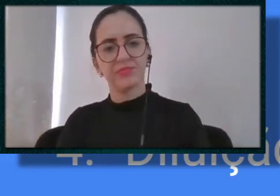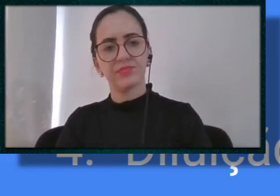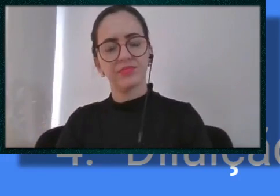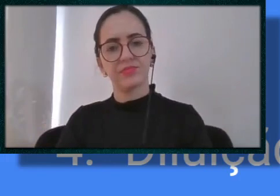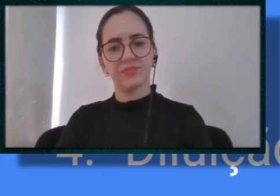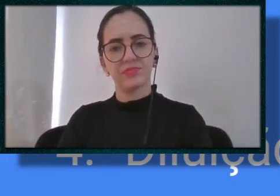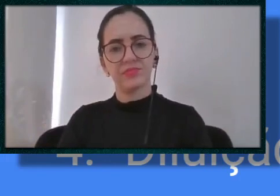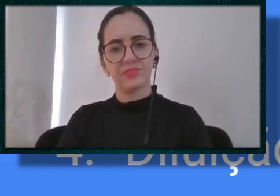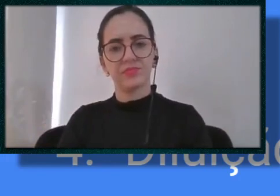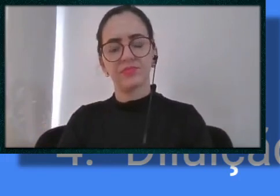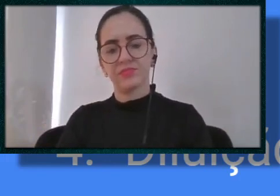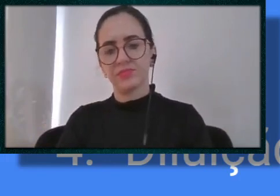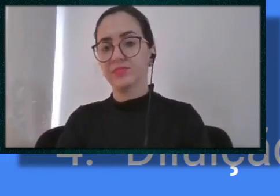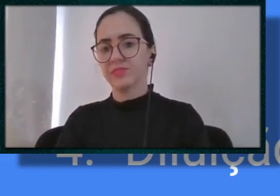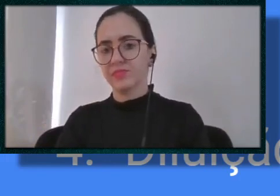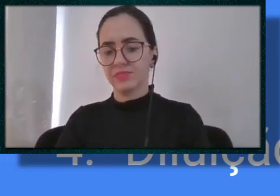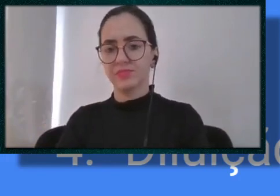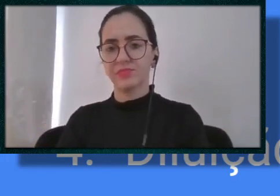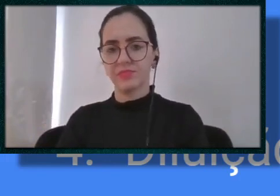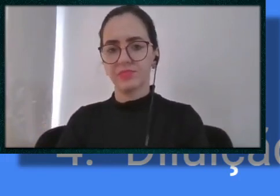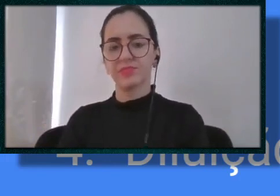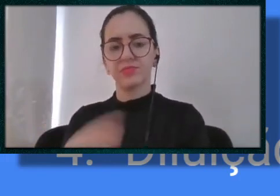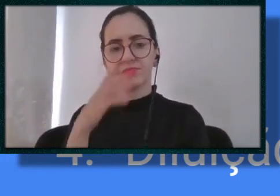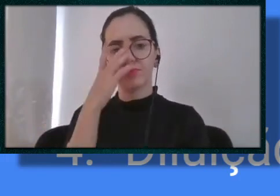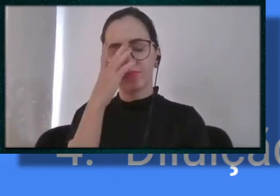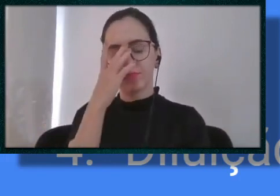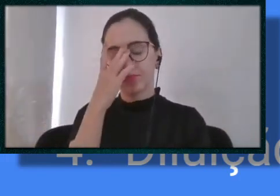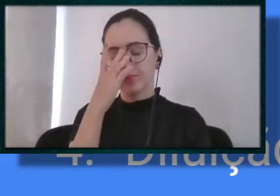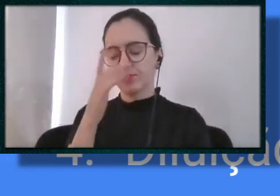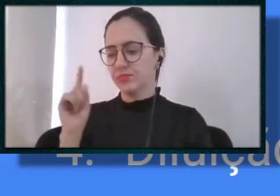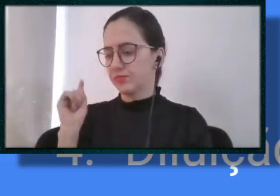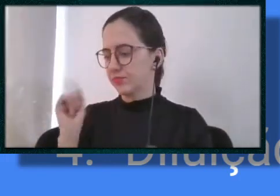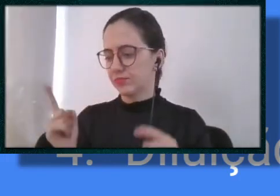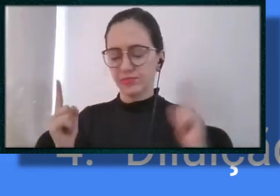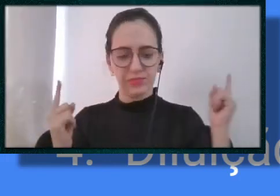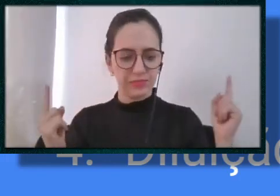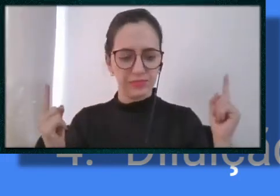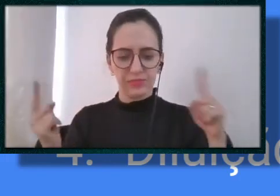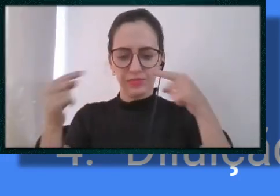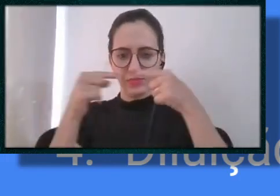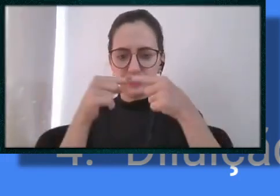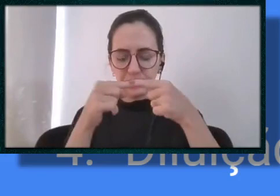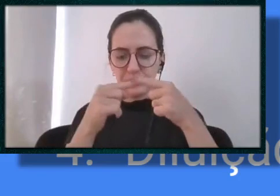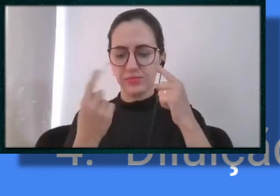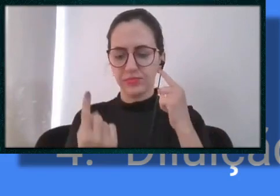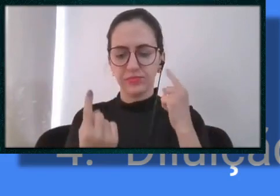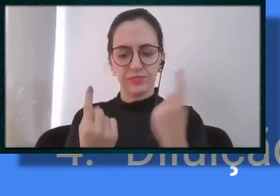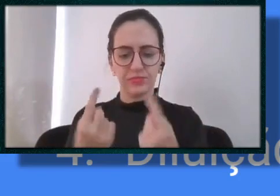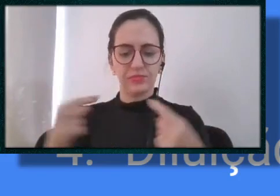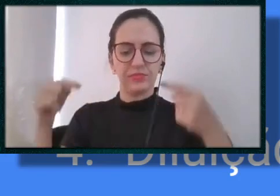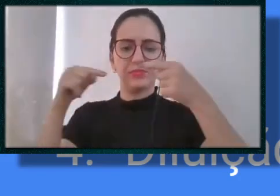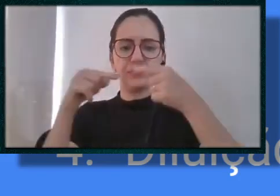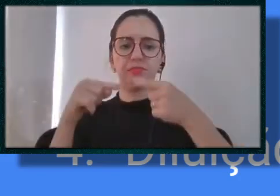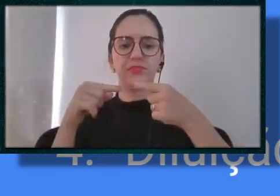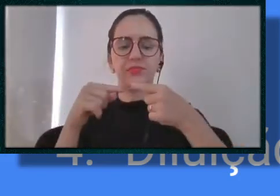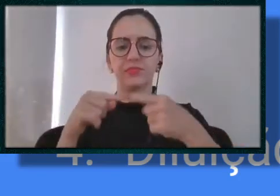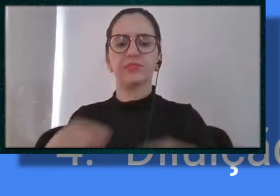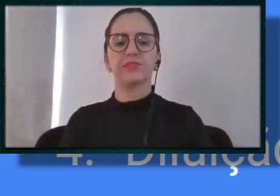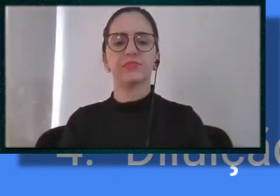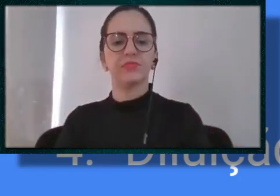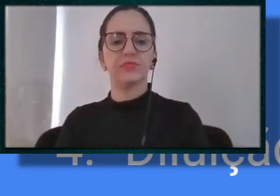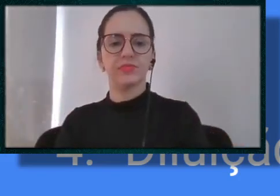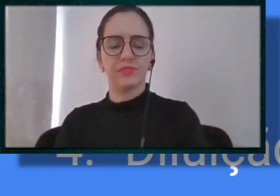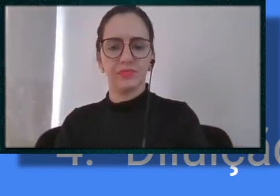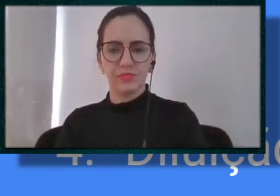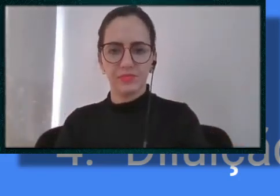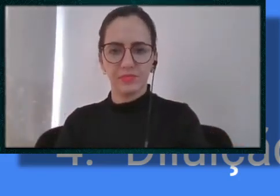de uma base. Ao derrubar um ácido, eu formo um sal de cozinha e 1 mol de água, tá? É mais ou